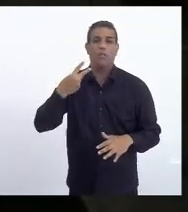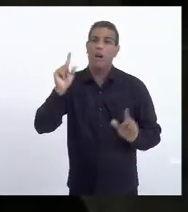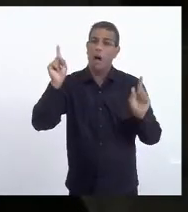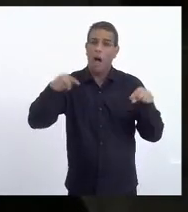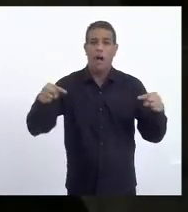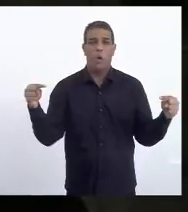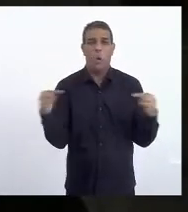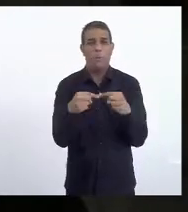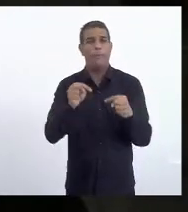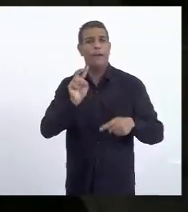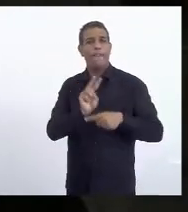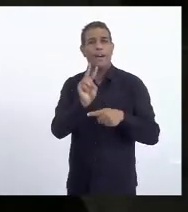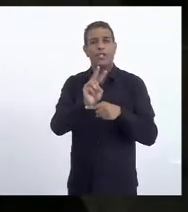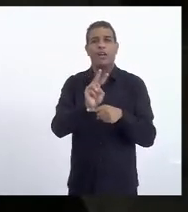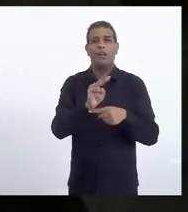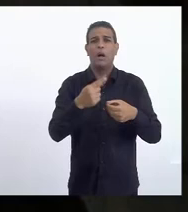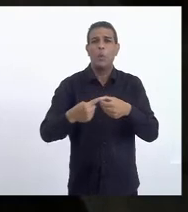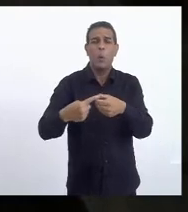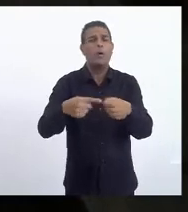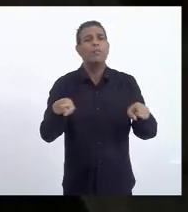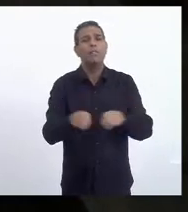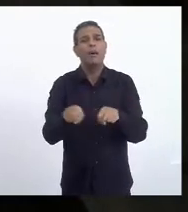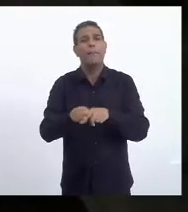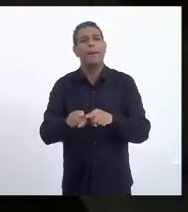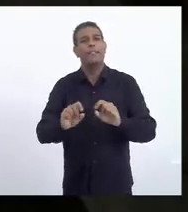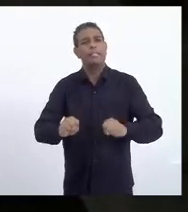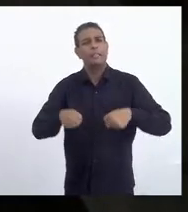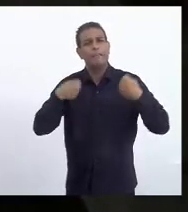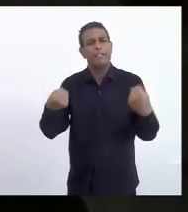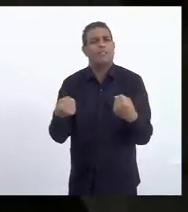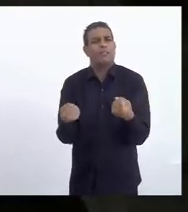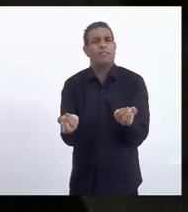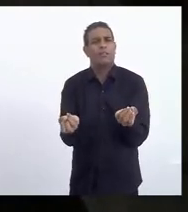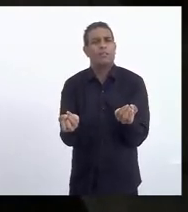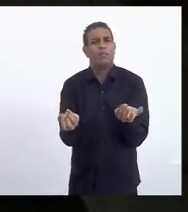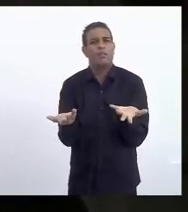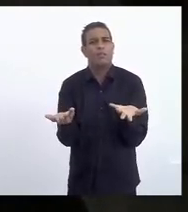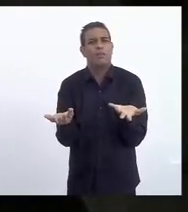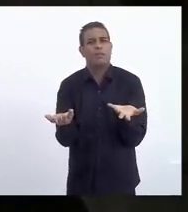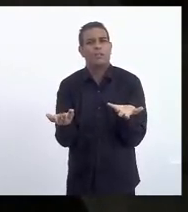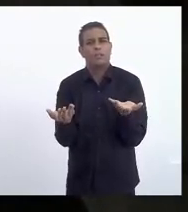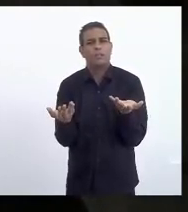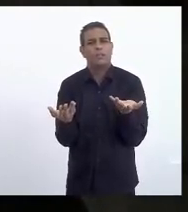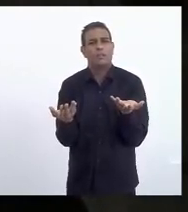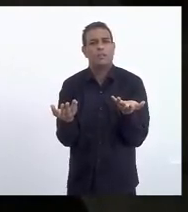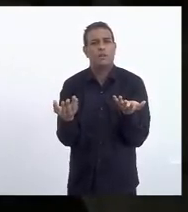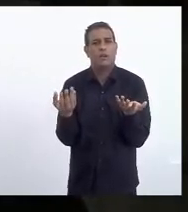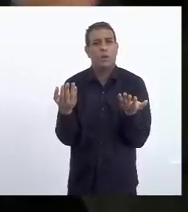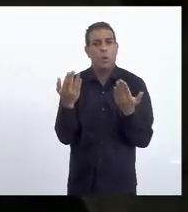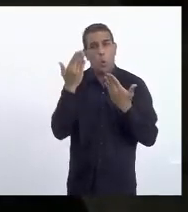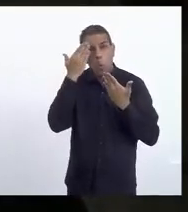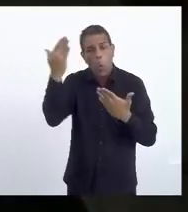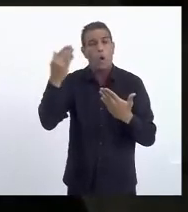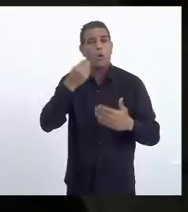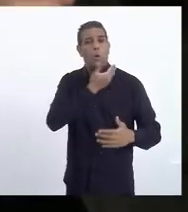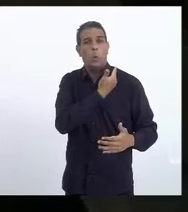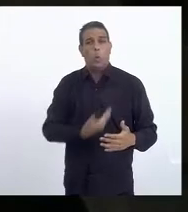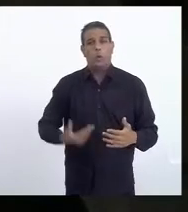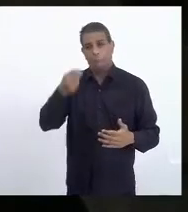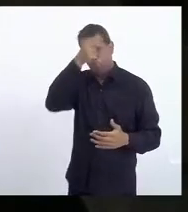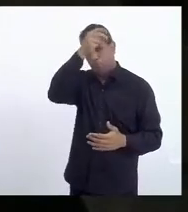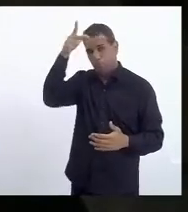que deve ser feito e Fazendo a Defesa do governo Municipal daqui não tem